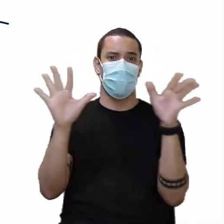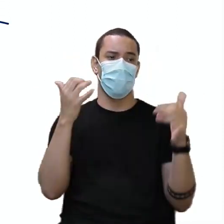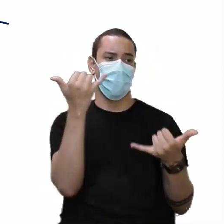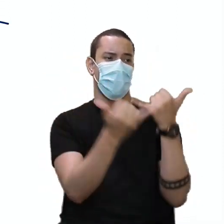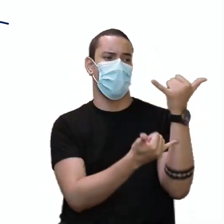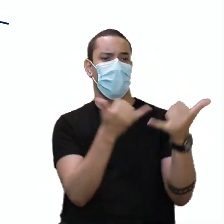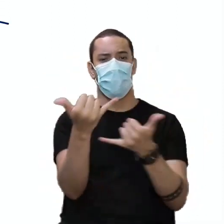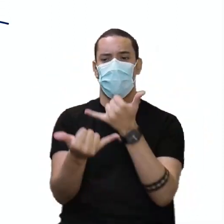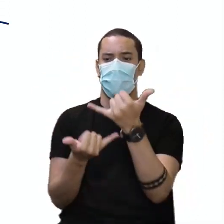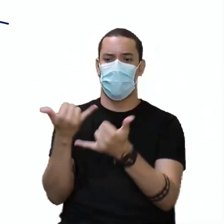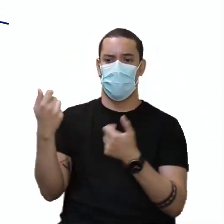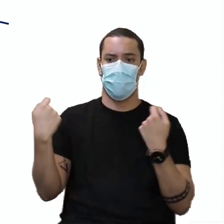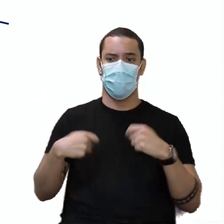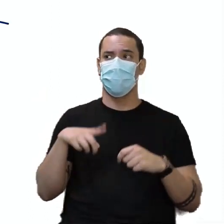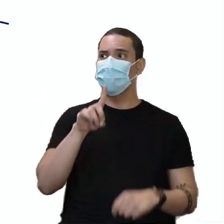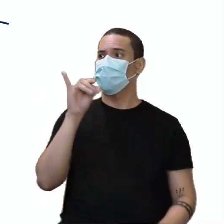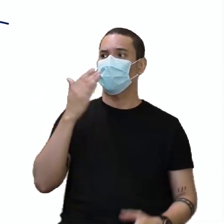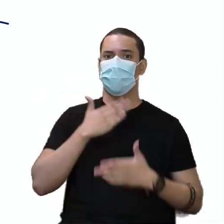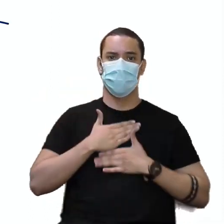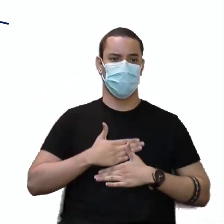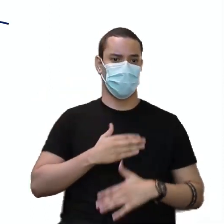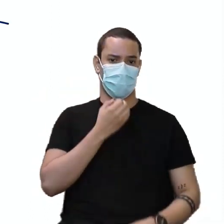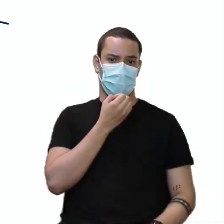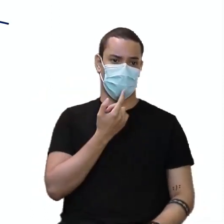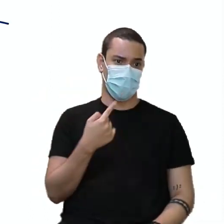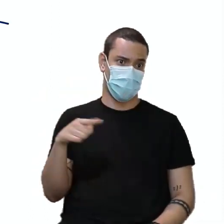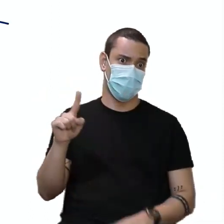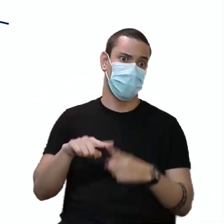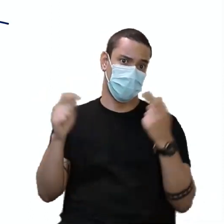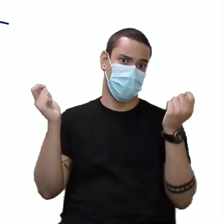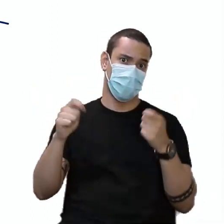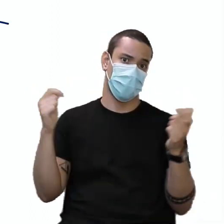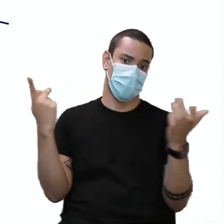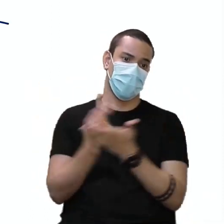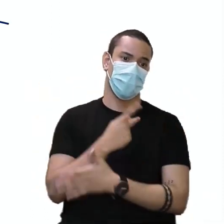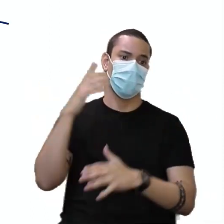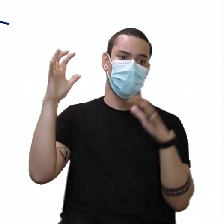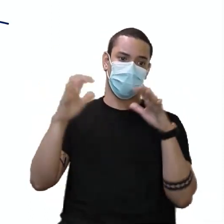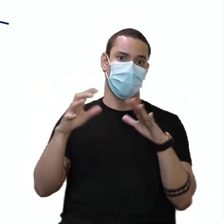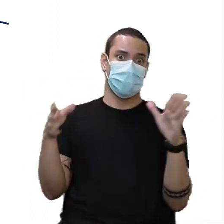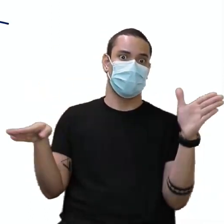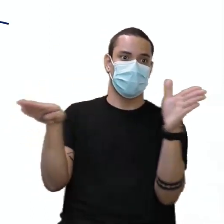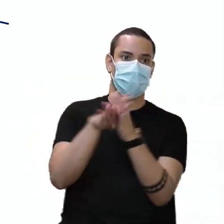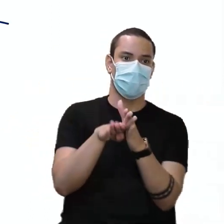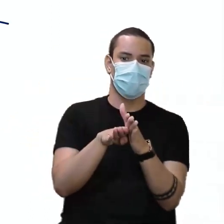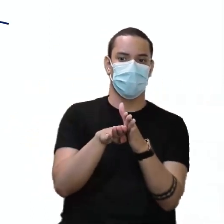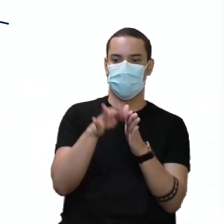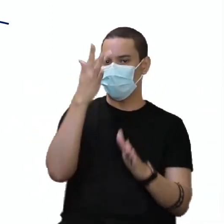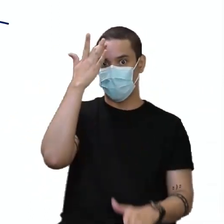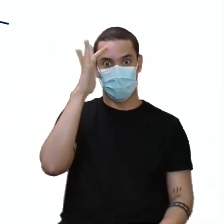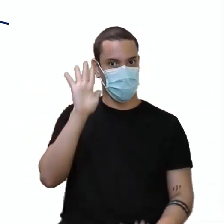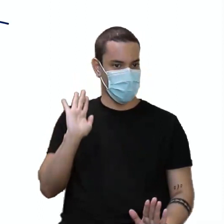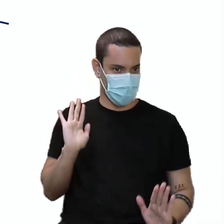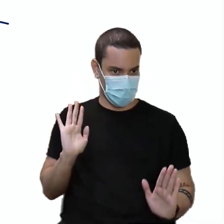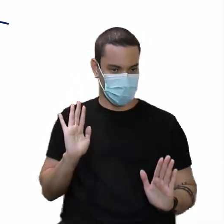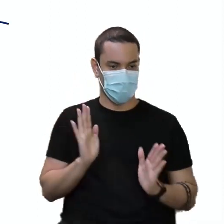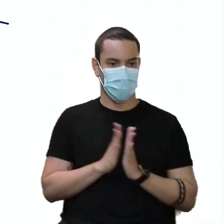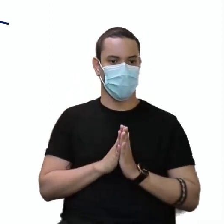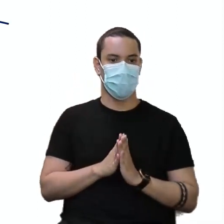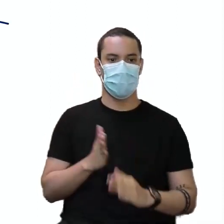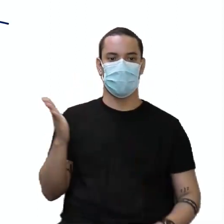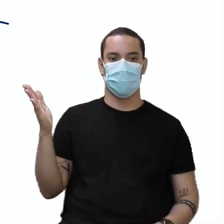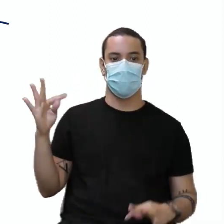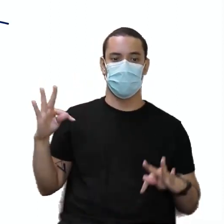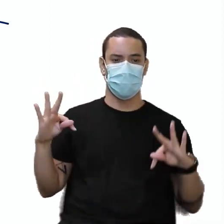aí você precisa de um dia agradável para ir para o parque, mas pode ter chovido assim que eles chegaram lá, nunca se sabe.